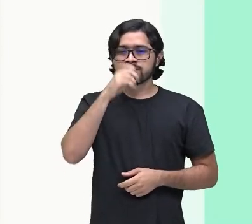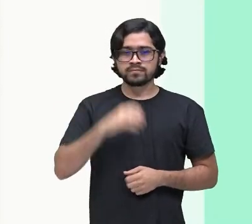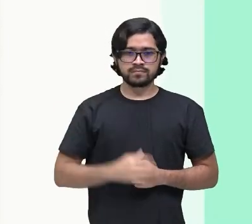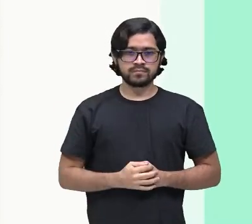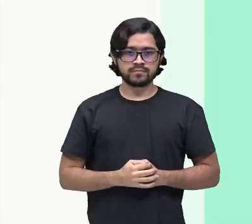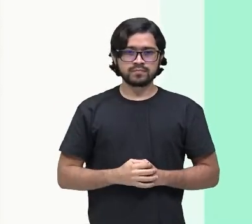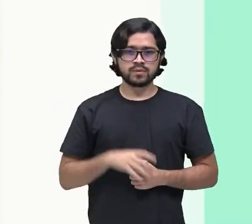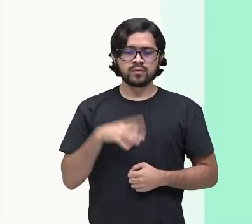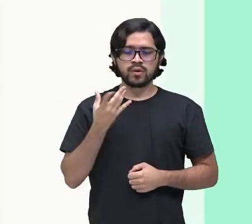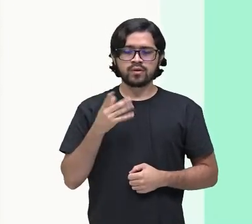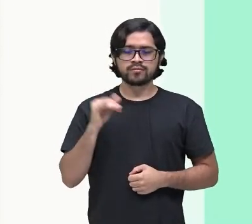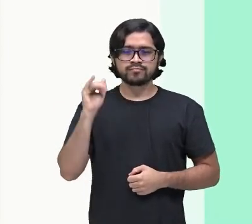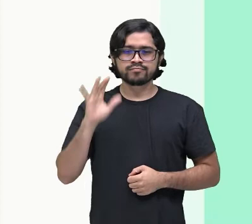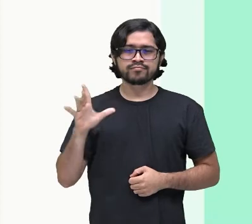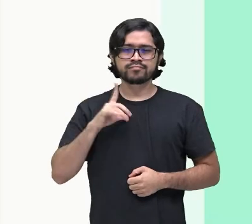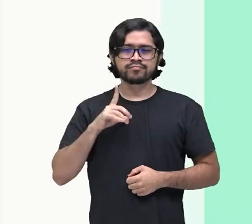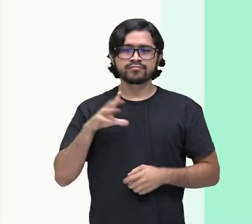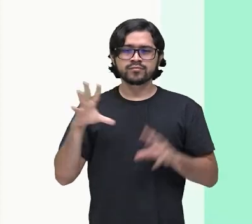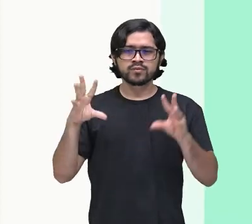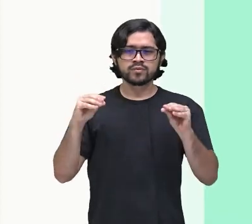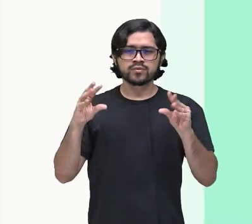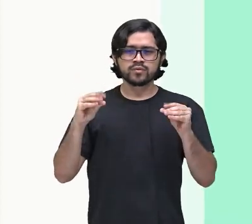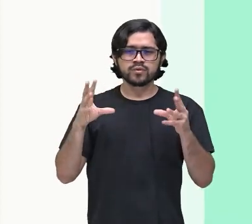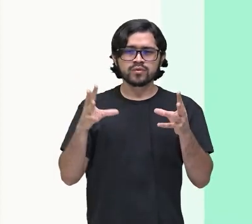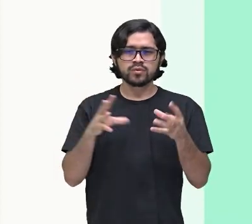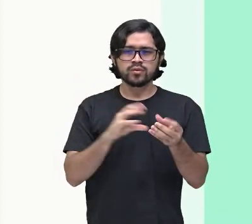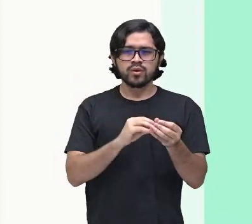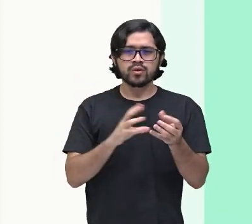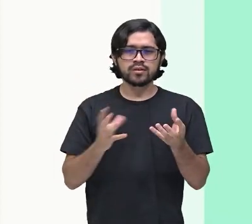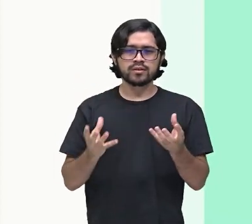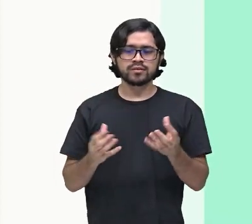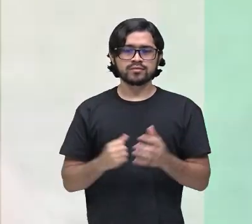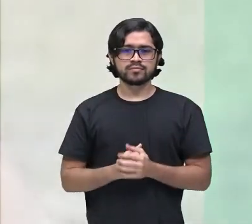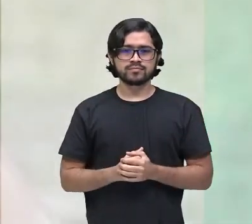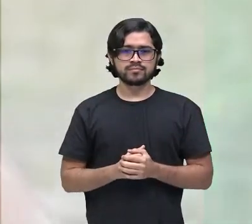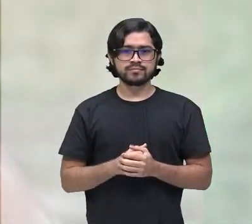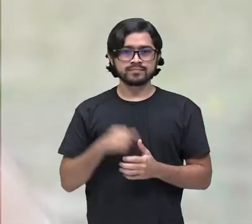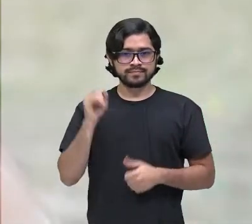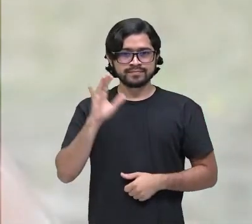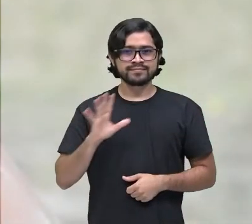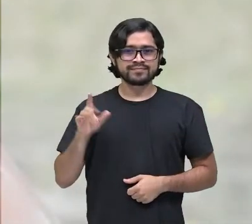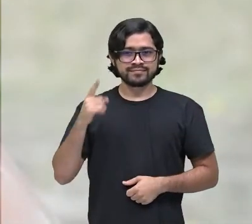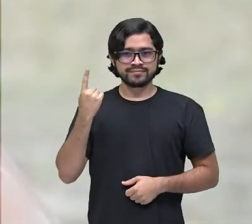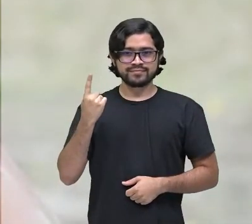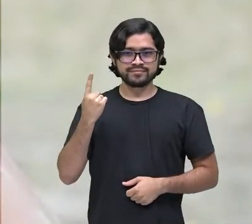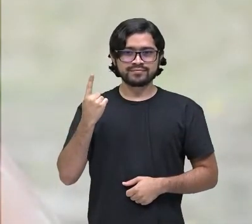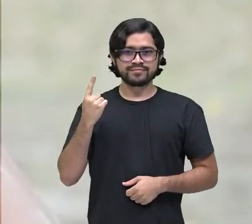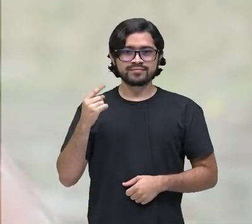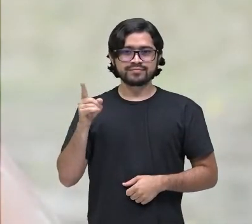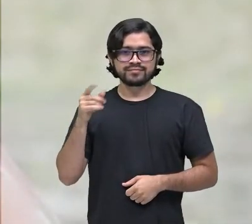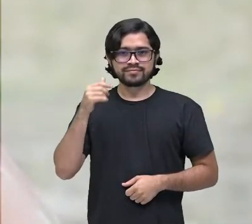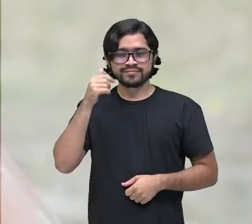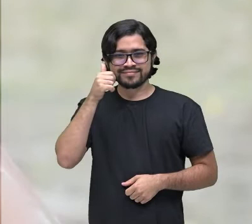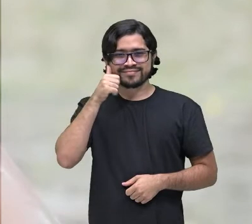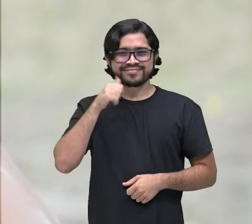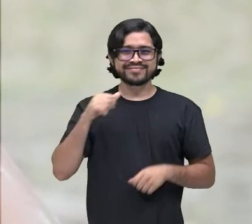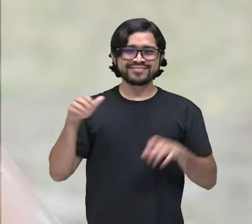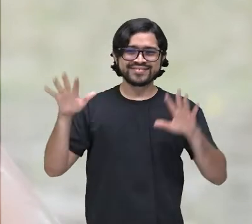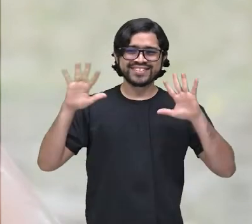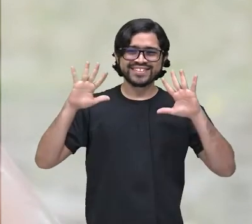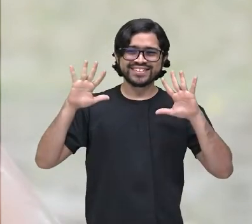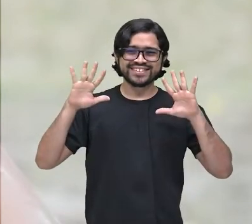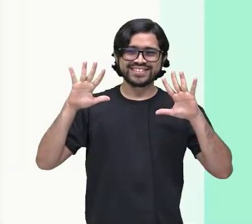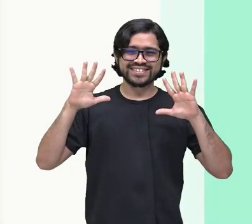posso tocar? E aí nós temos a imagem de número 1, com essa garotinha feliz brincando com a